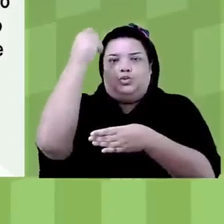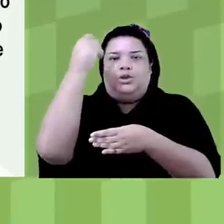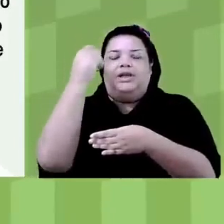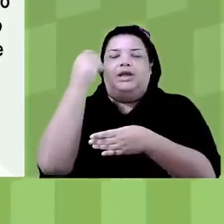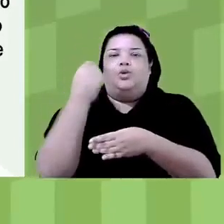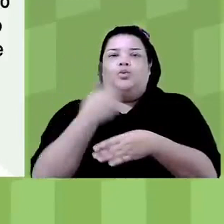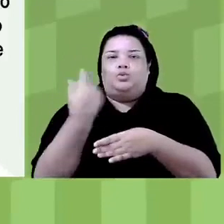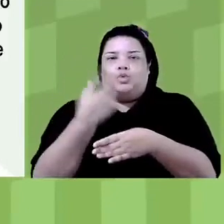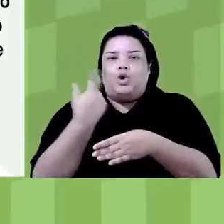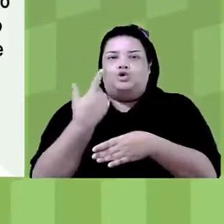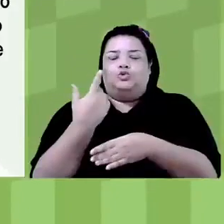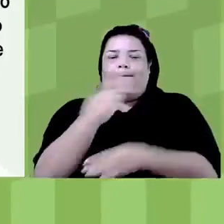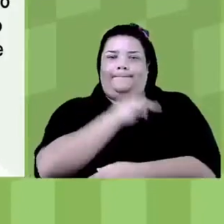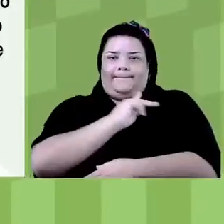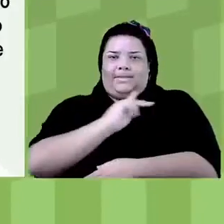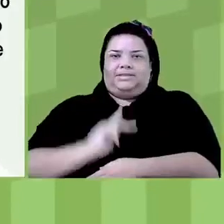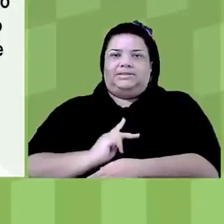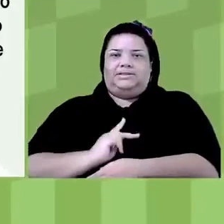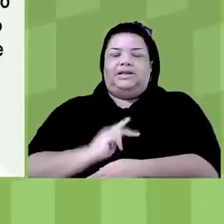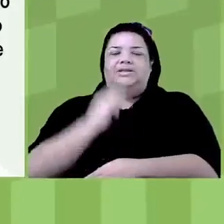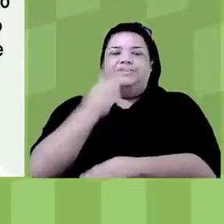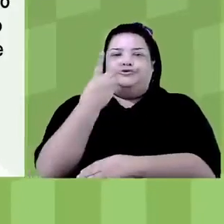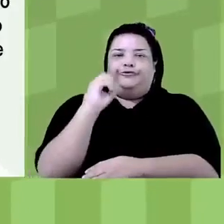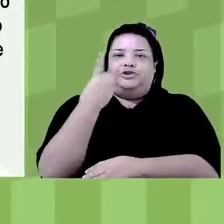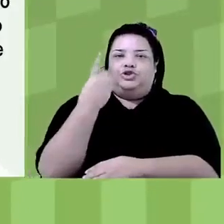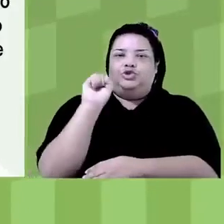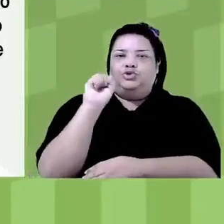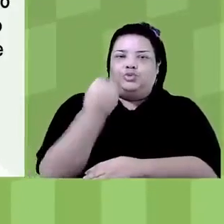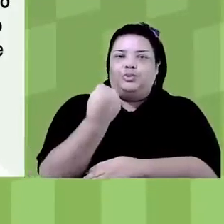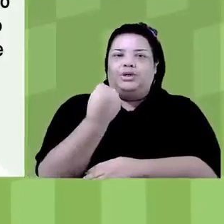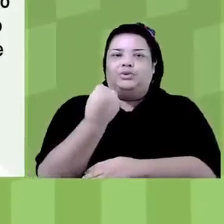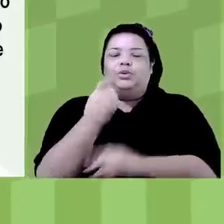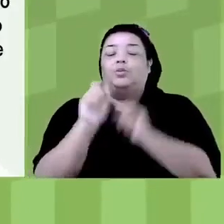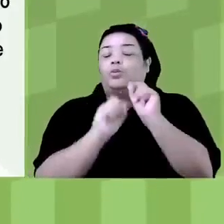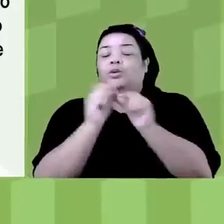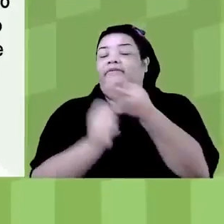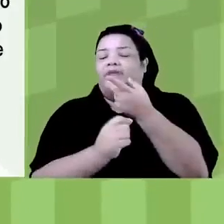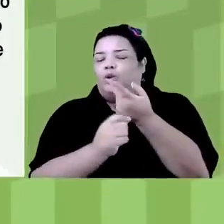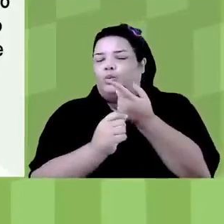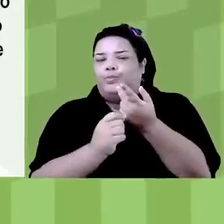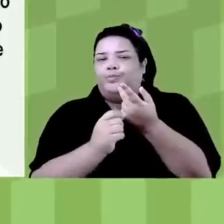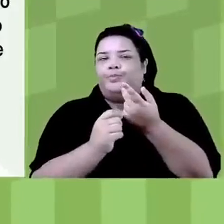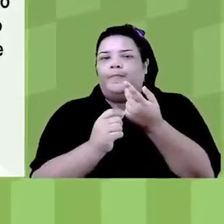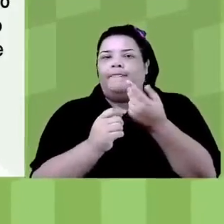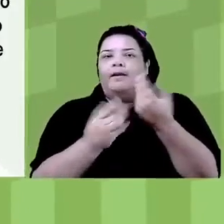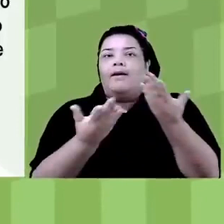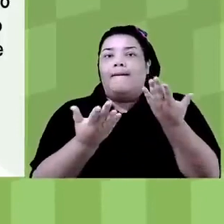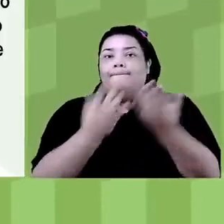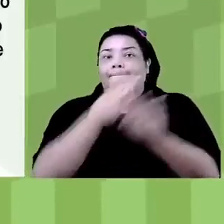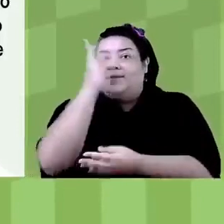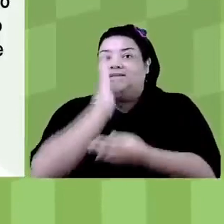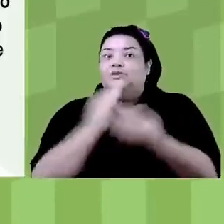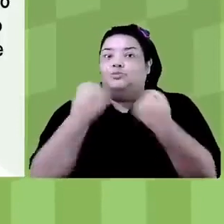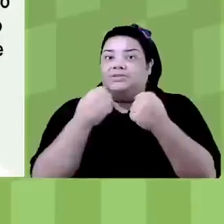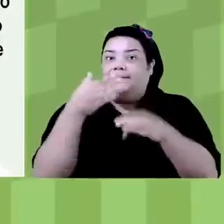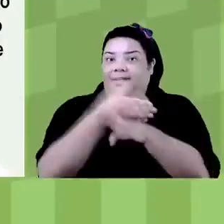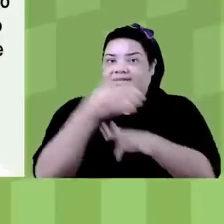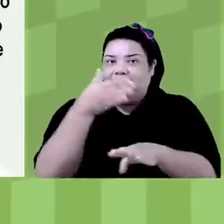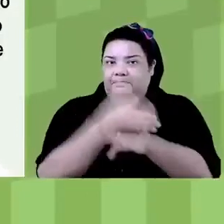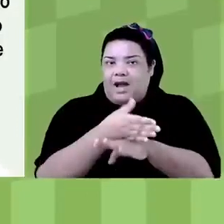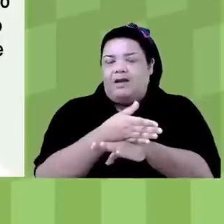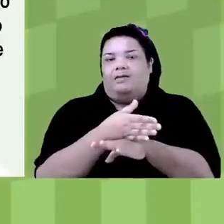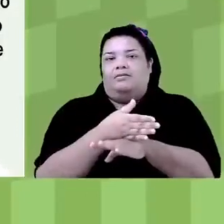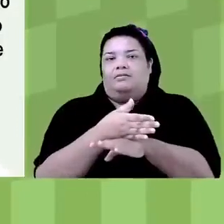nossa, né, em 2018, e ele disse que nesses momentos em que a participação brasileira no Acordo de Paris é